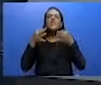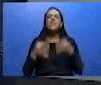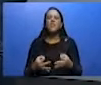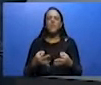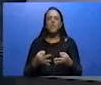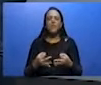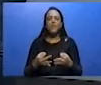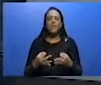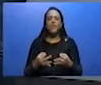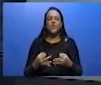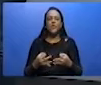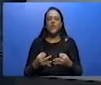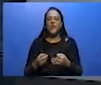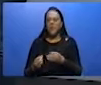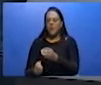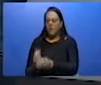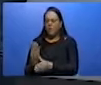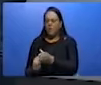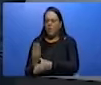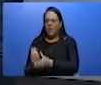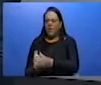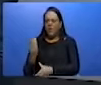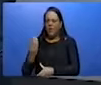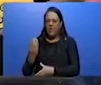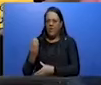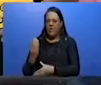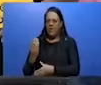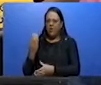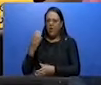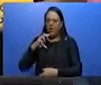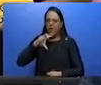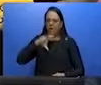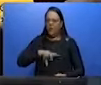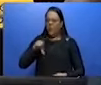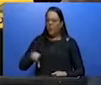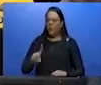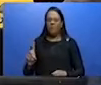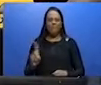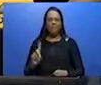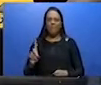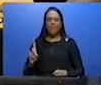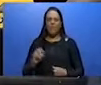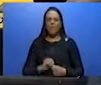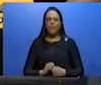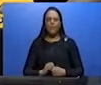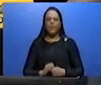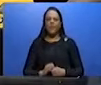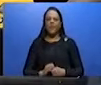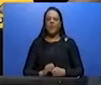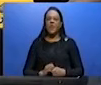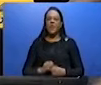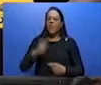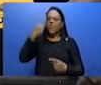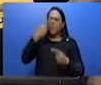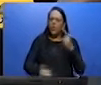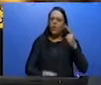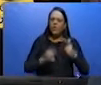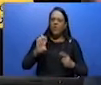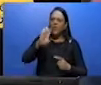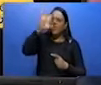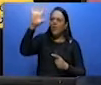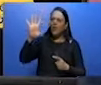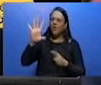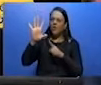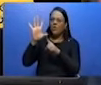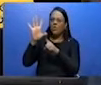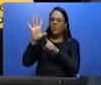plantava em Portugal? Não, precisava dos índios para plantar aqui no Brasil. Ele era proibido na Europa? Não,